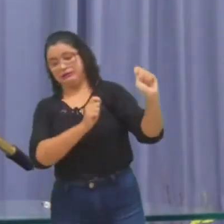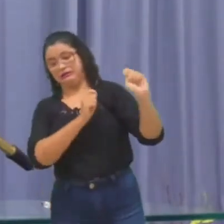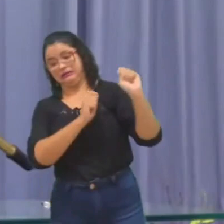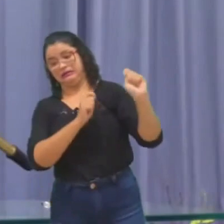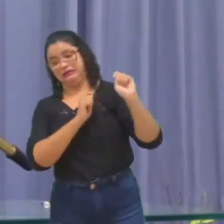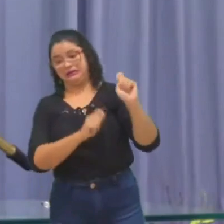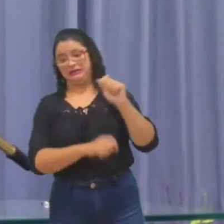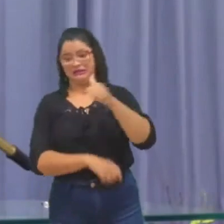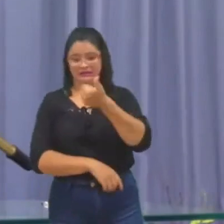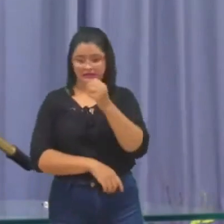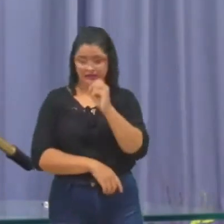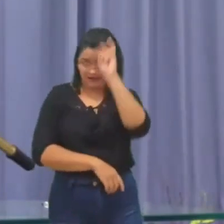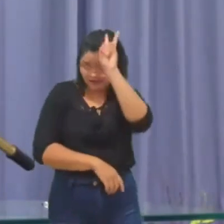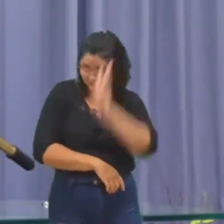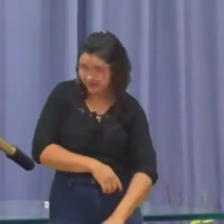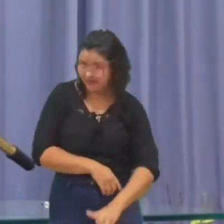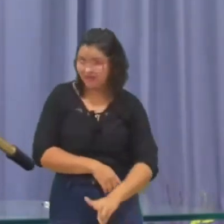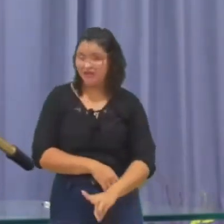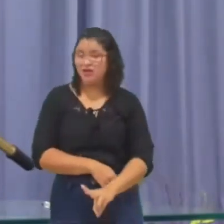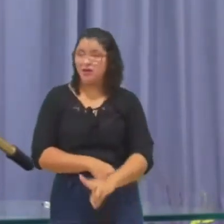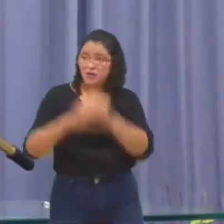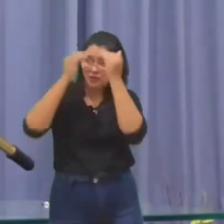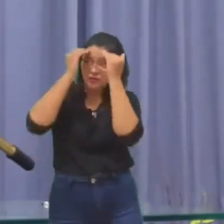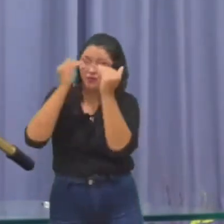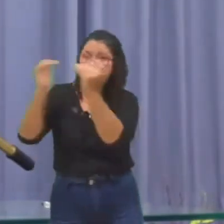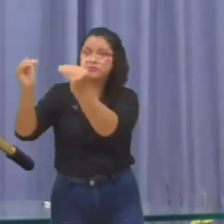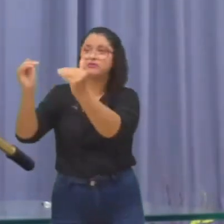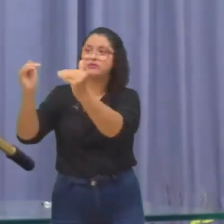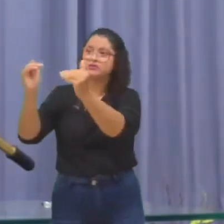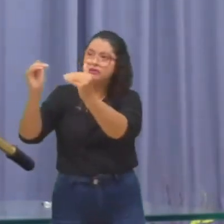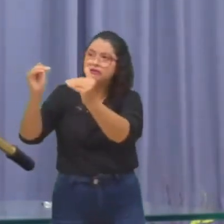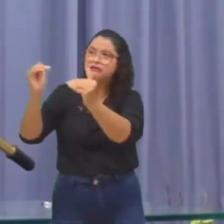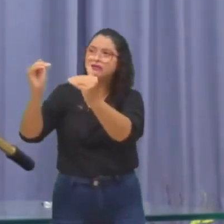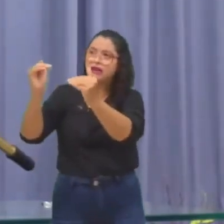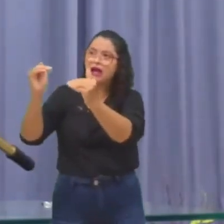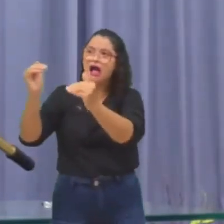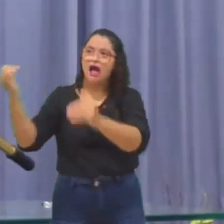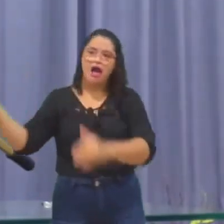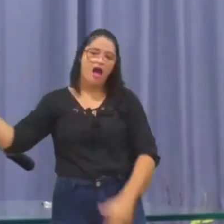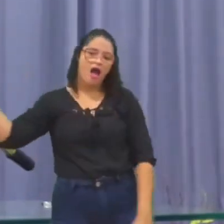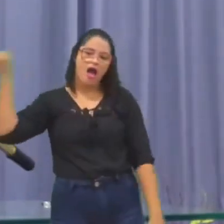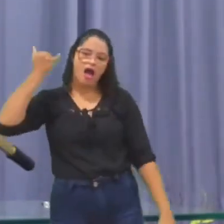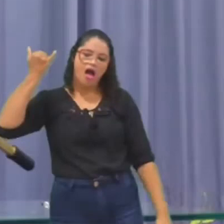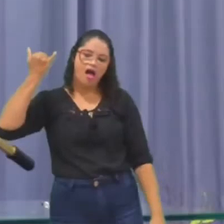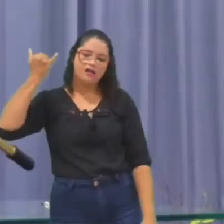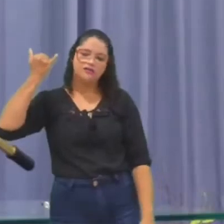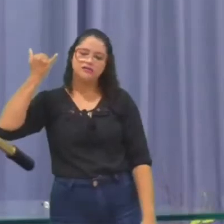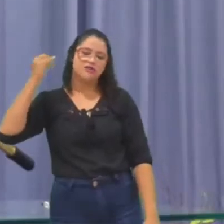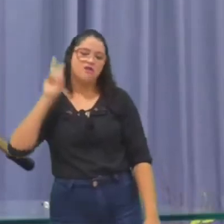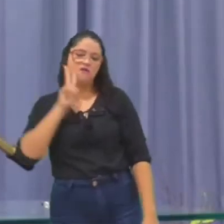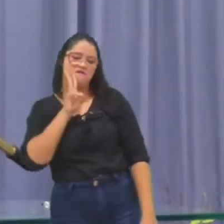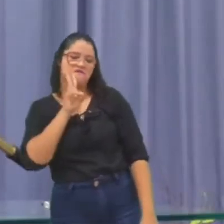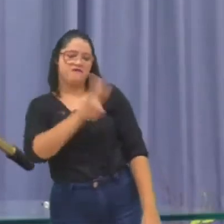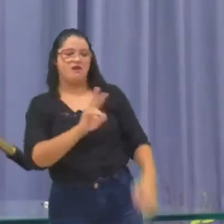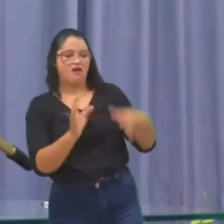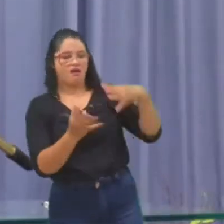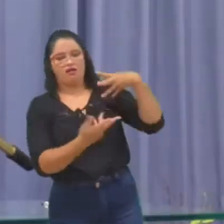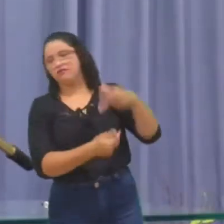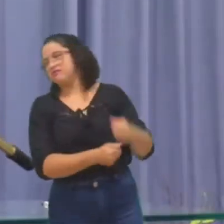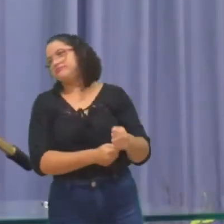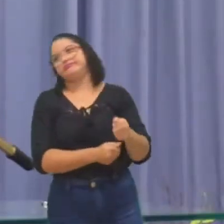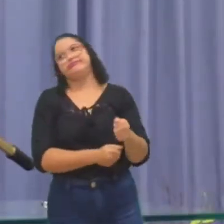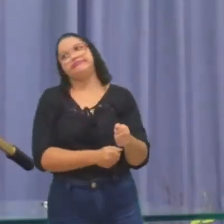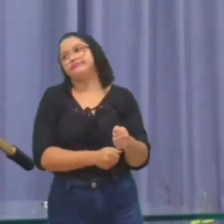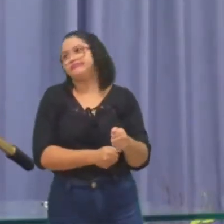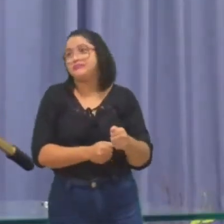10 vezes, não obedecendo à minha voz, nenhum deles verá a terra que com juramento prometi a